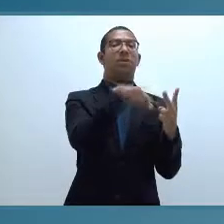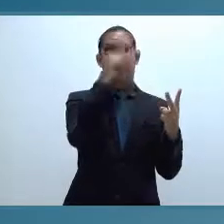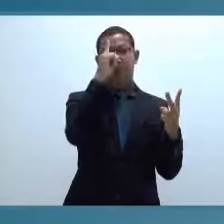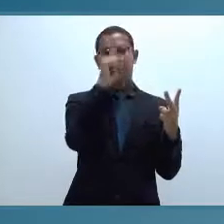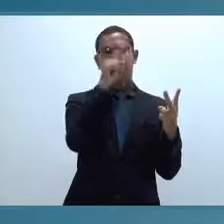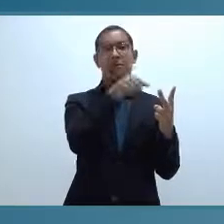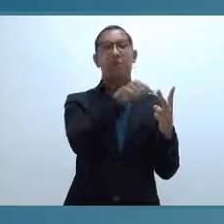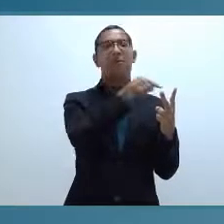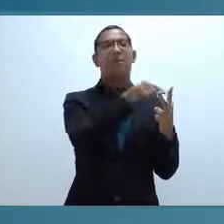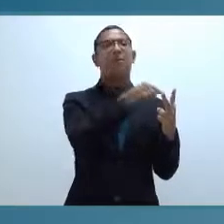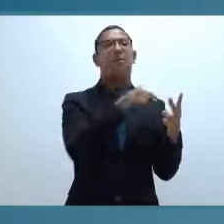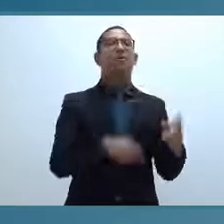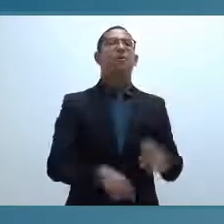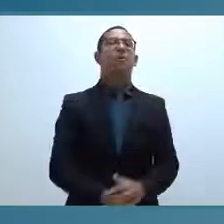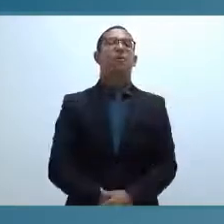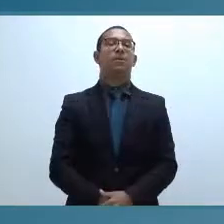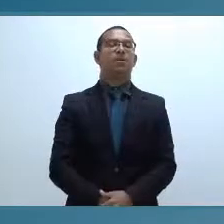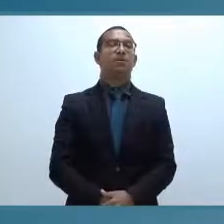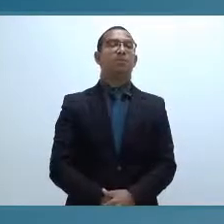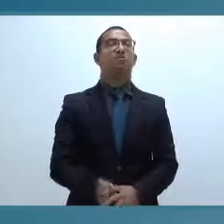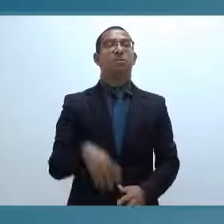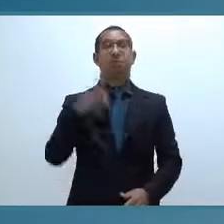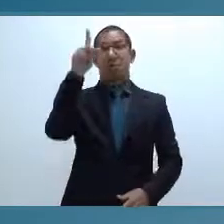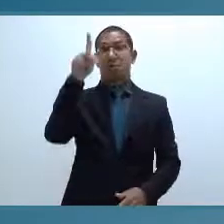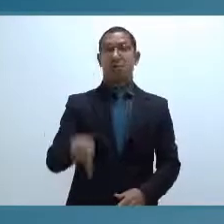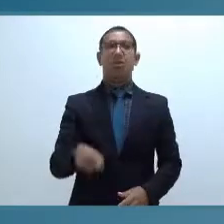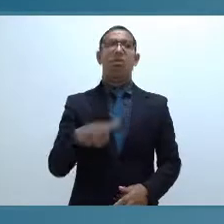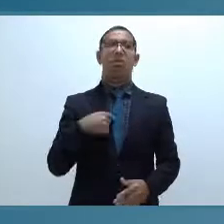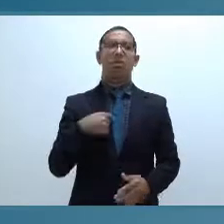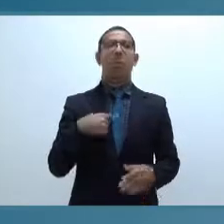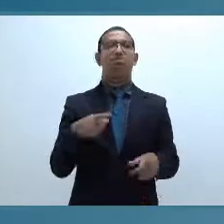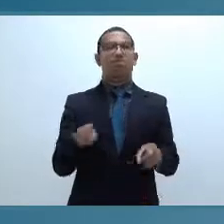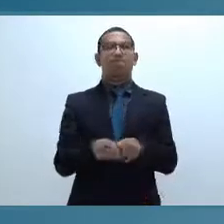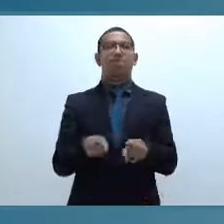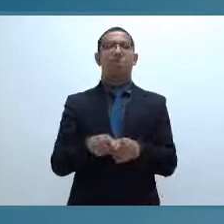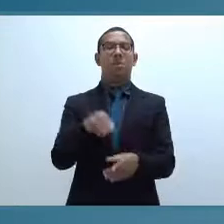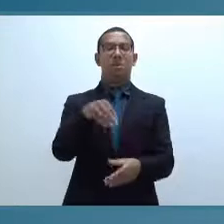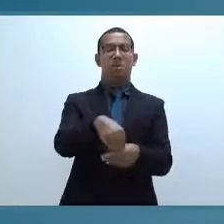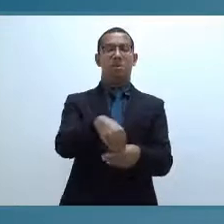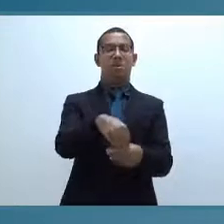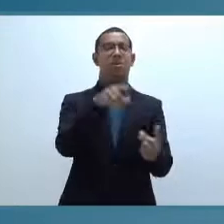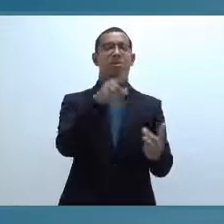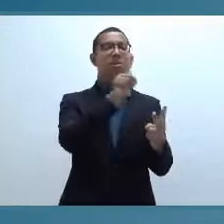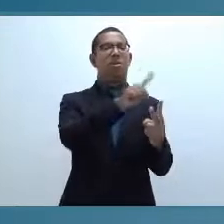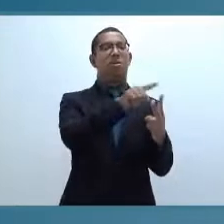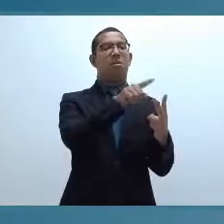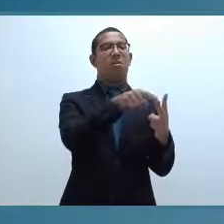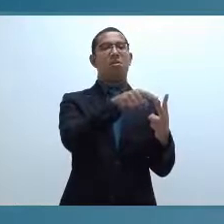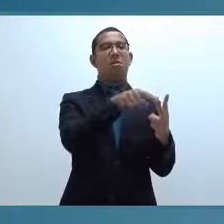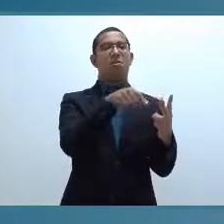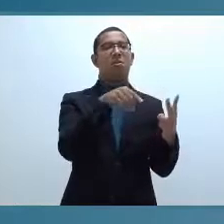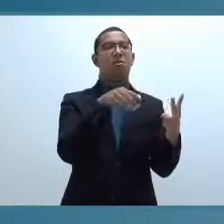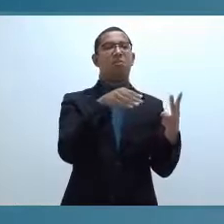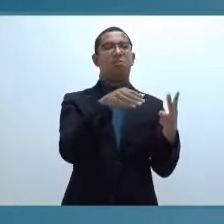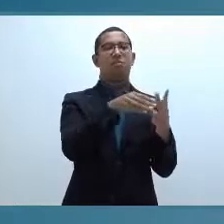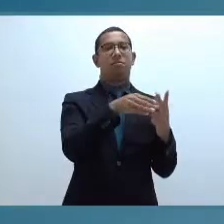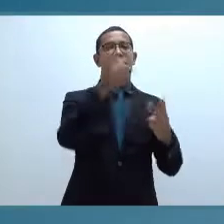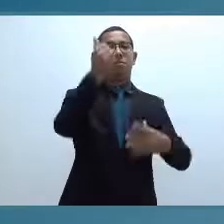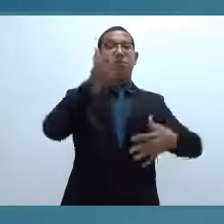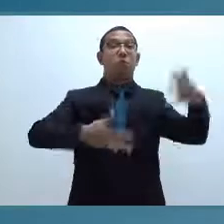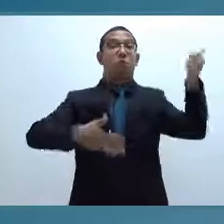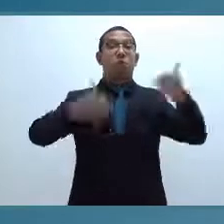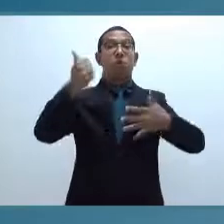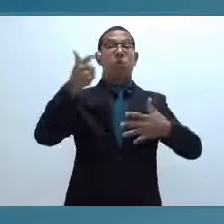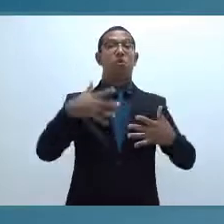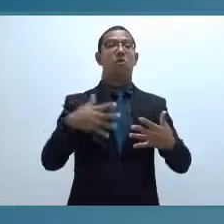Obrigada, excelência. Eu também voto pelo indeferimento, considerando os fundamentos dados no voto do